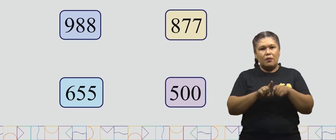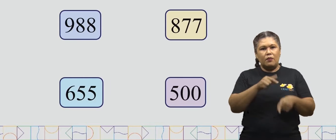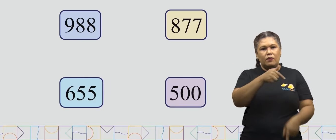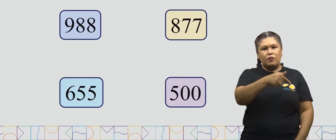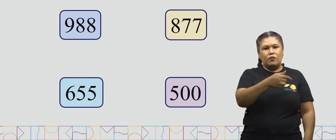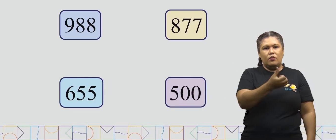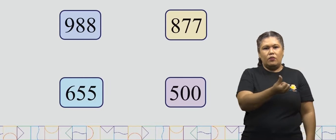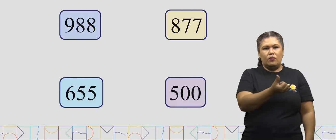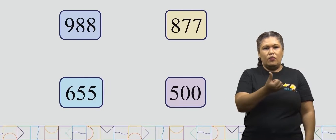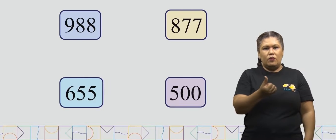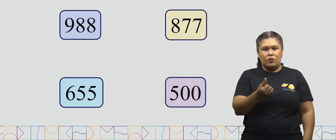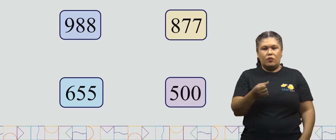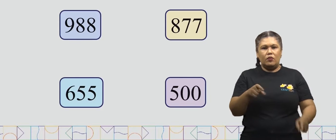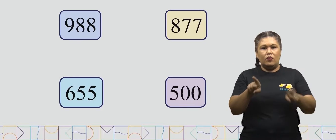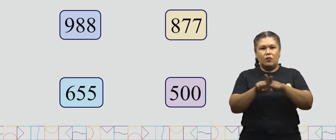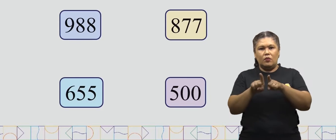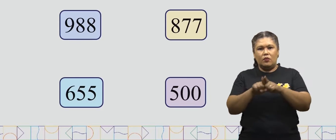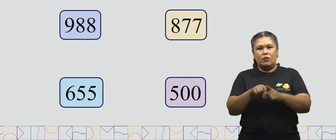877,